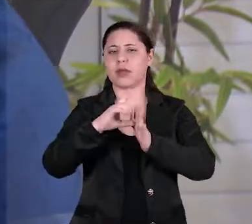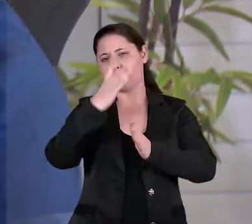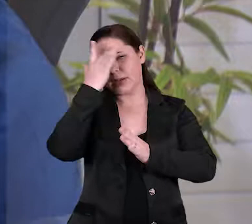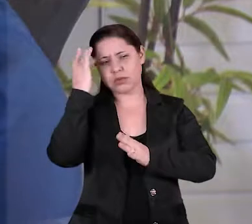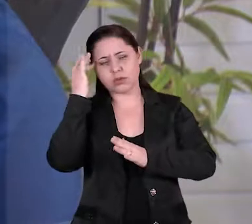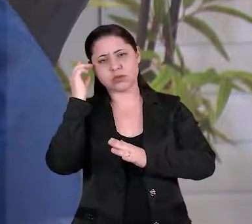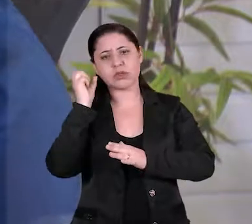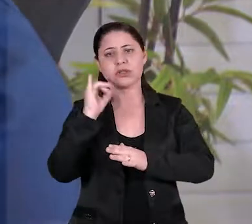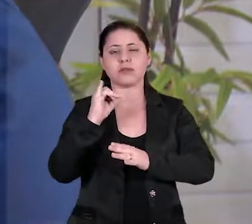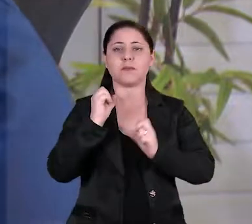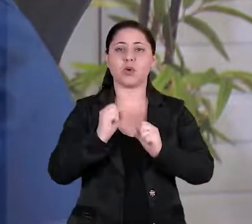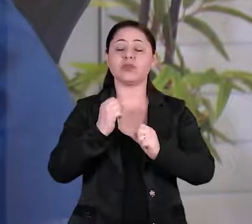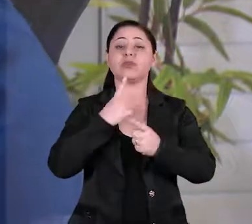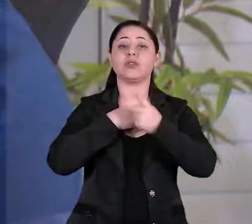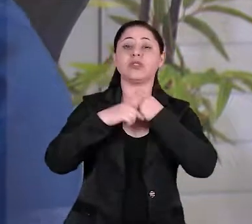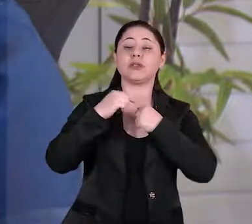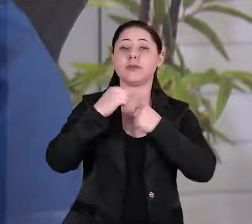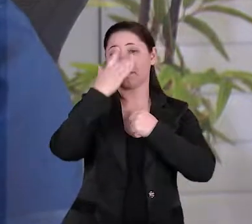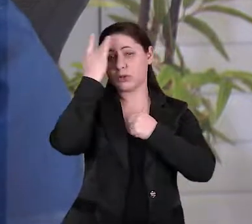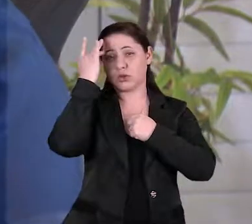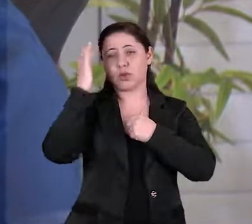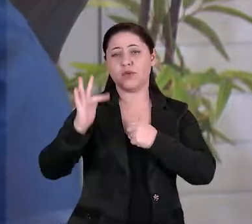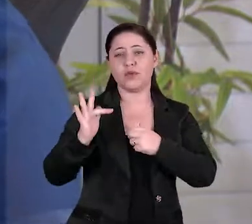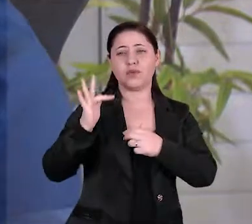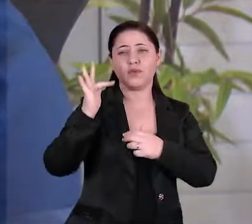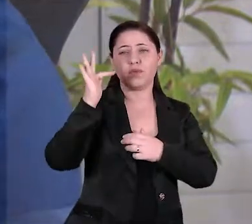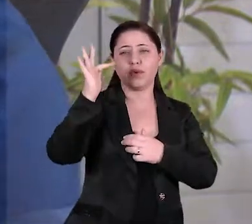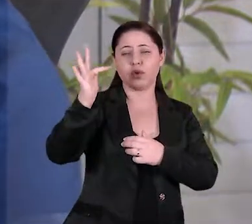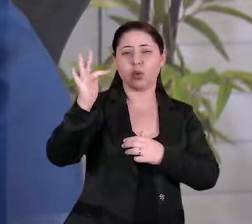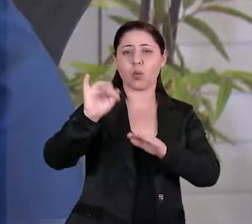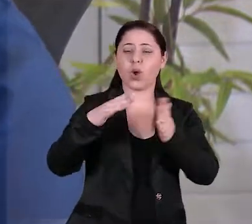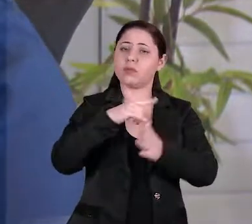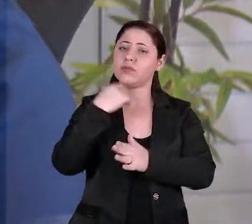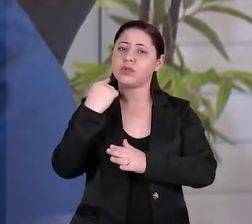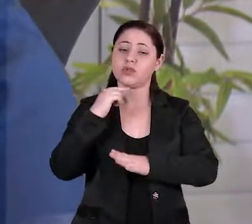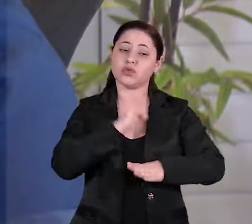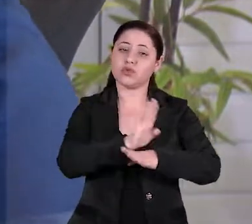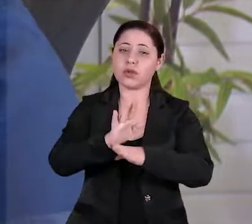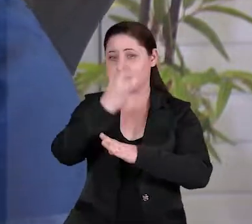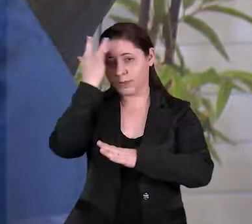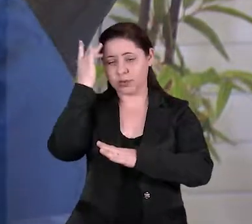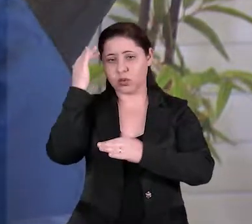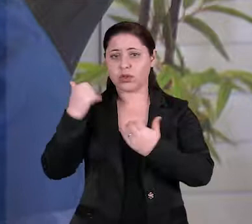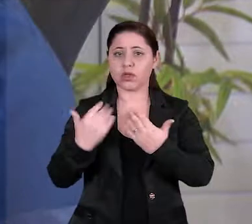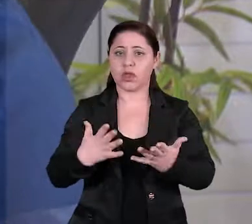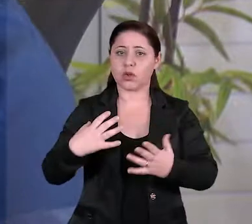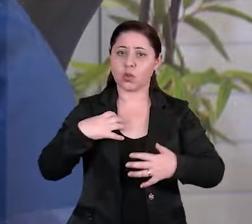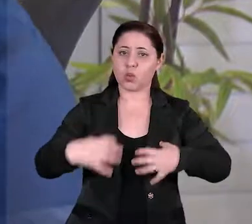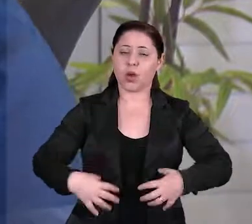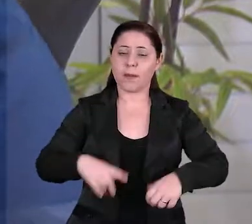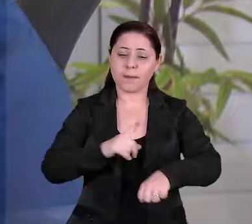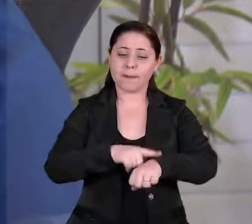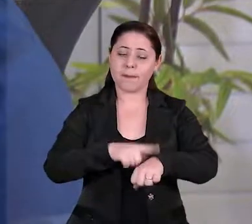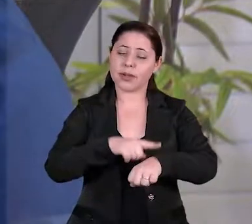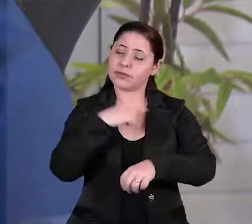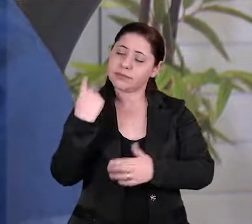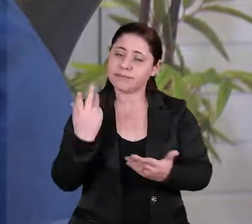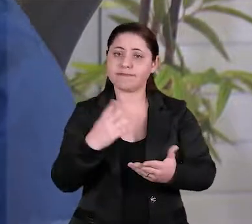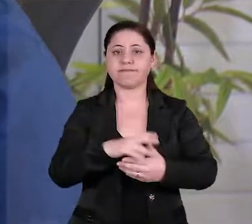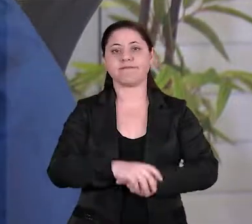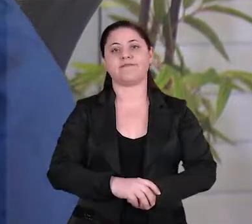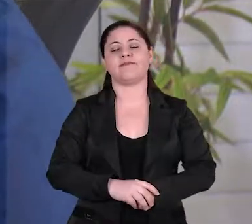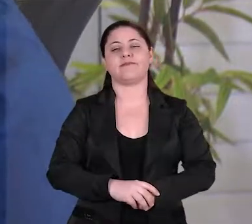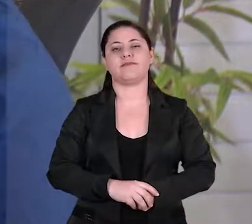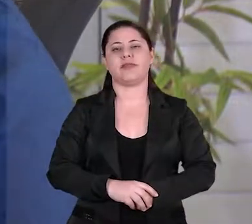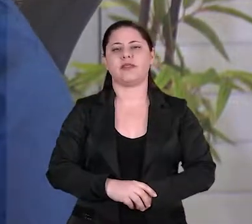sobre isso, sobre a possibilidade, o desejo dessa pessoa de ser um doador e de ajudar o próximo, infelizmente, no momento que ele venha